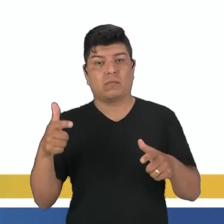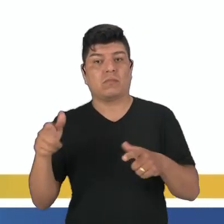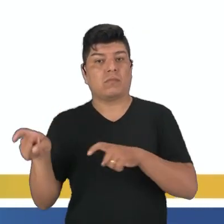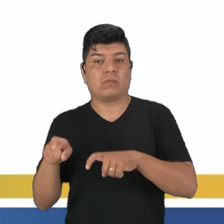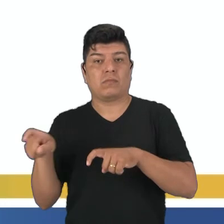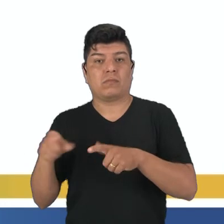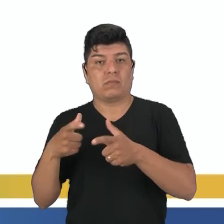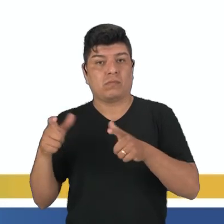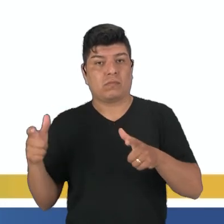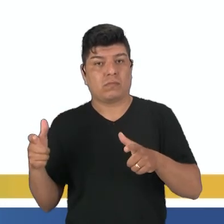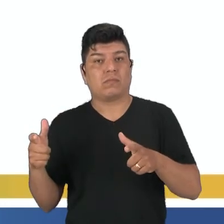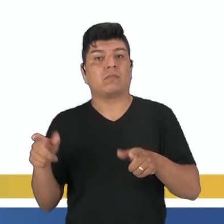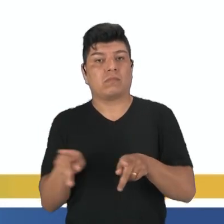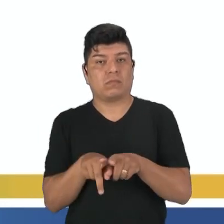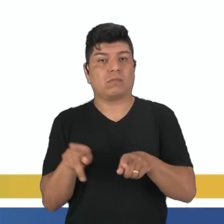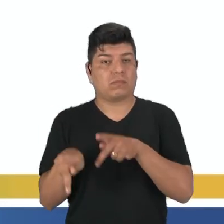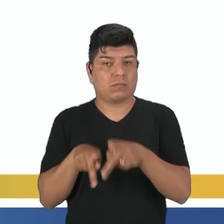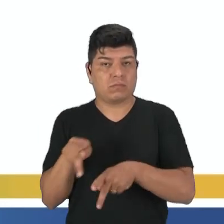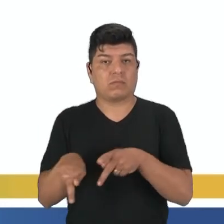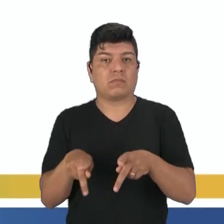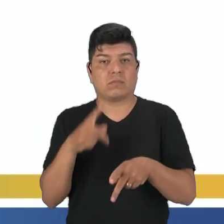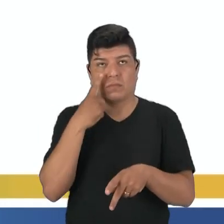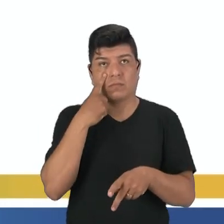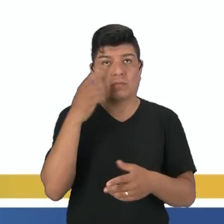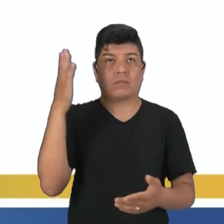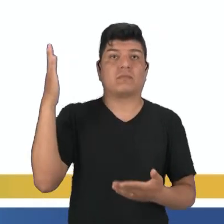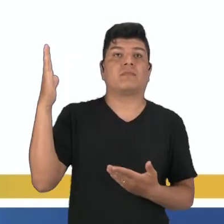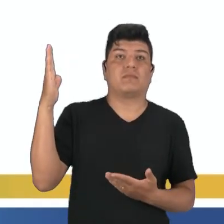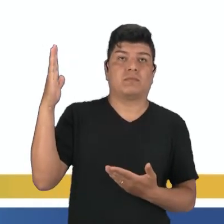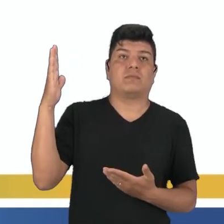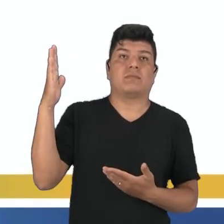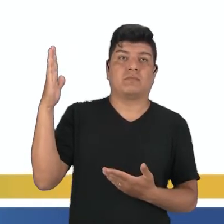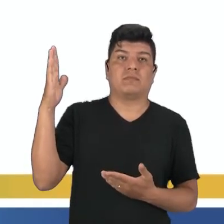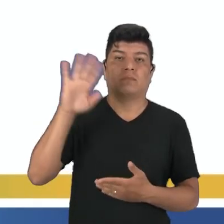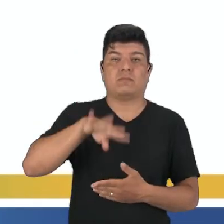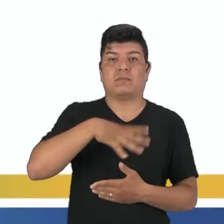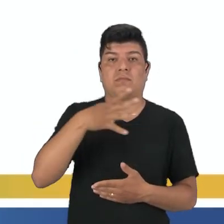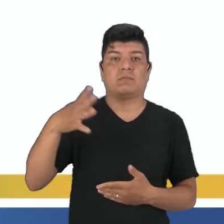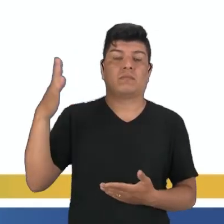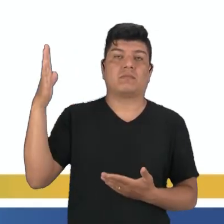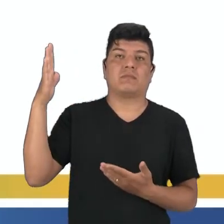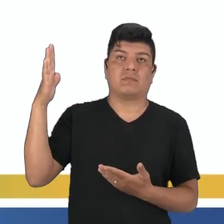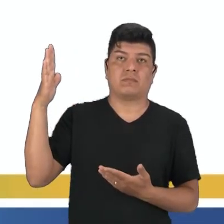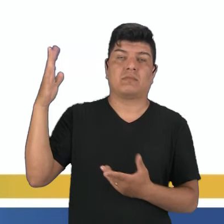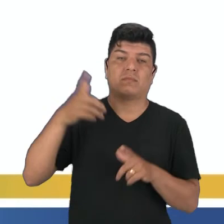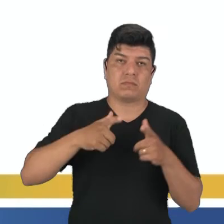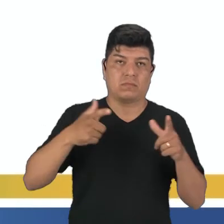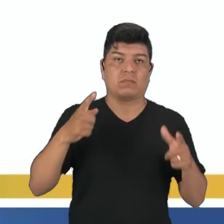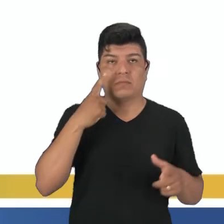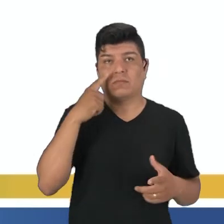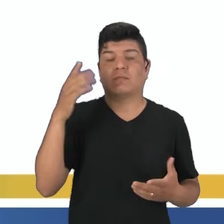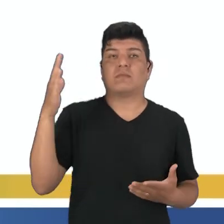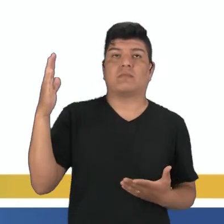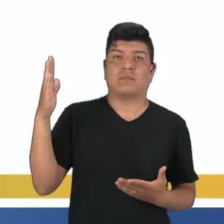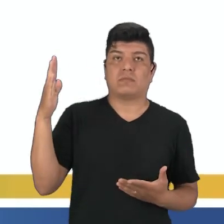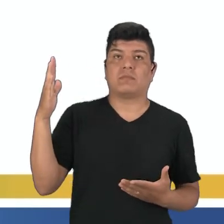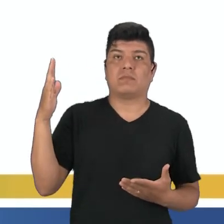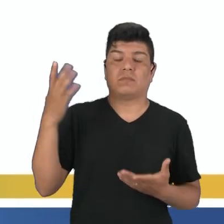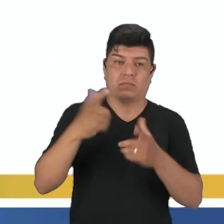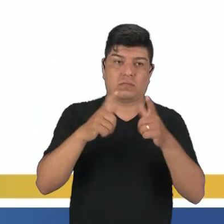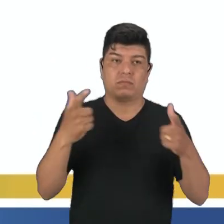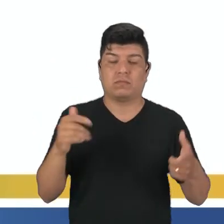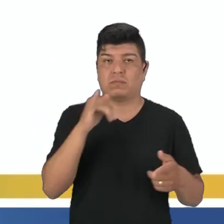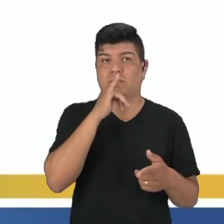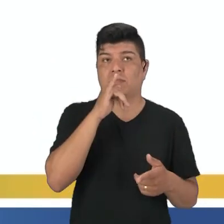área rural estava mais populosa. Observe aqui, né, na tabela, a gente vê esse crescimento bem maior.